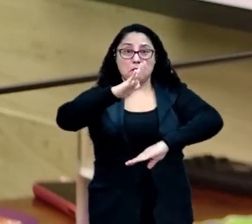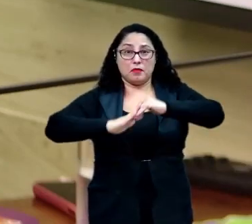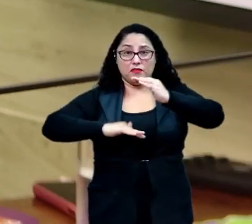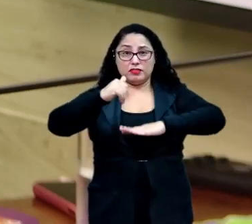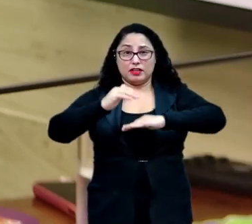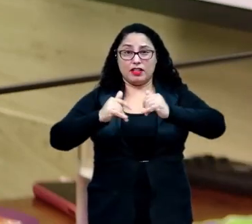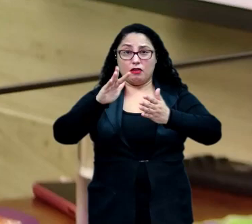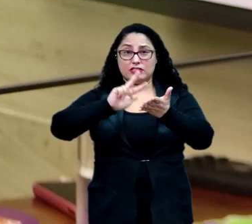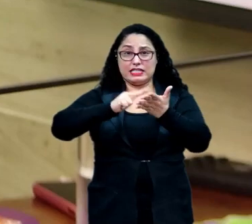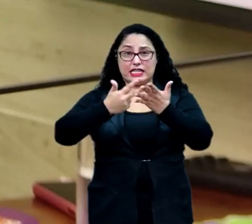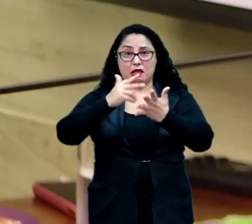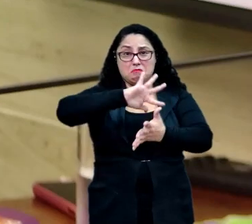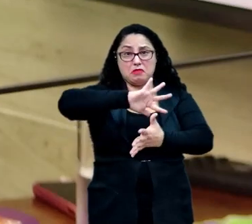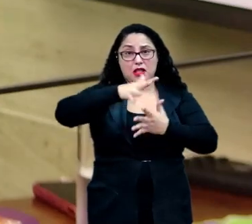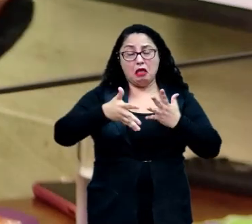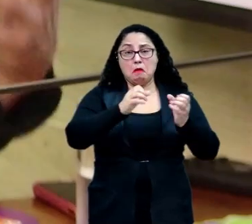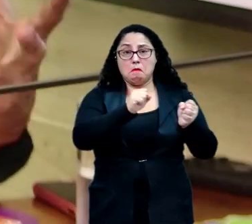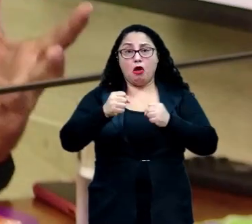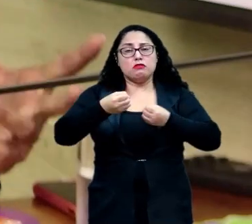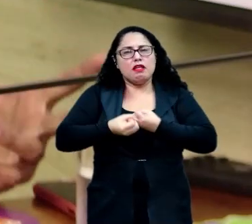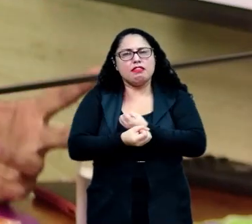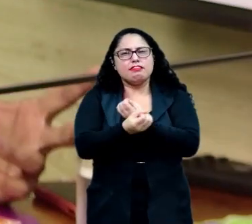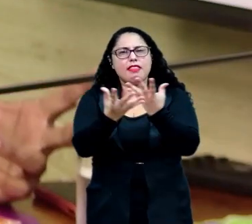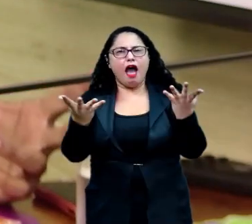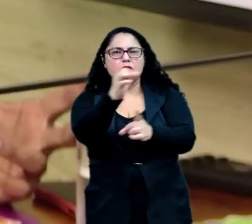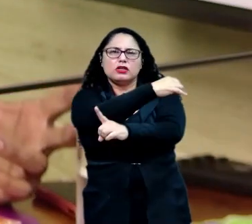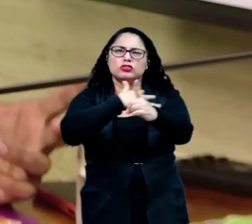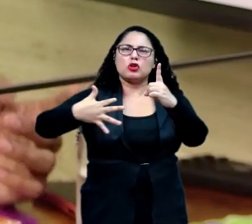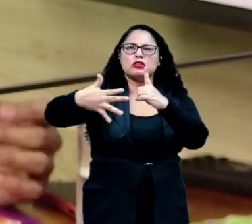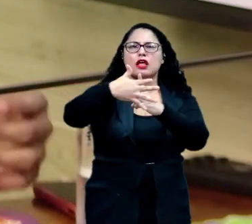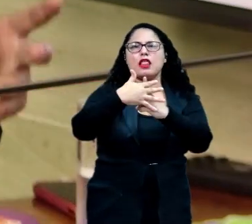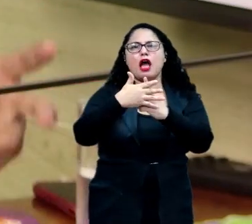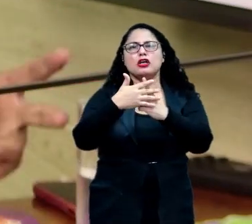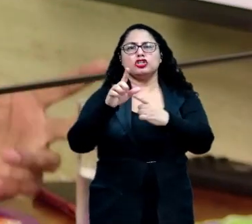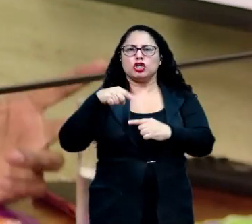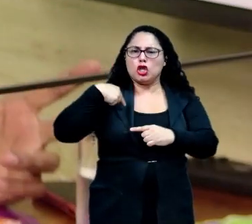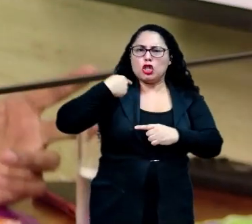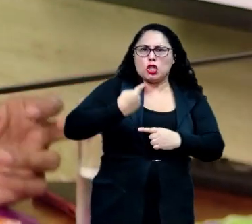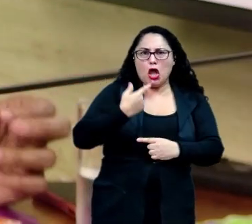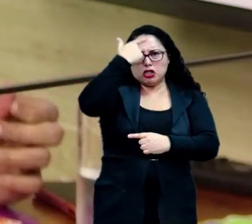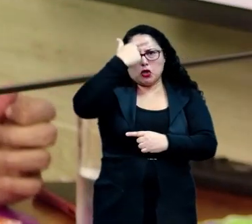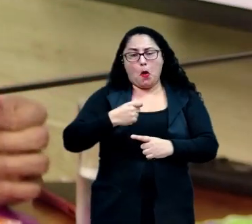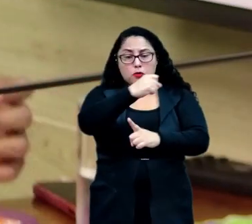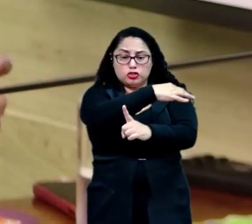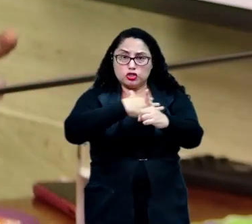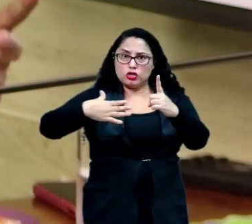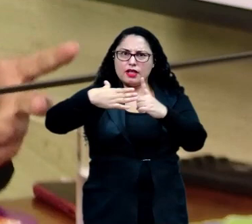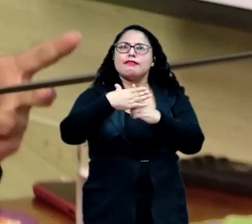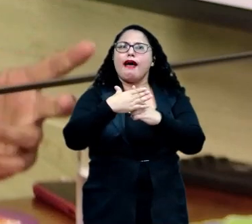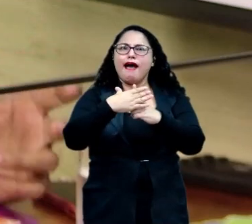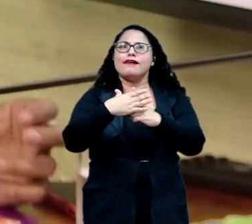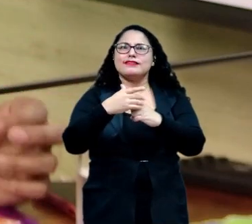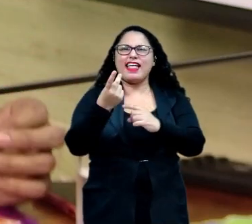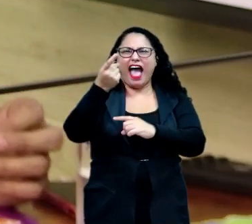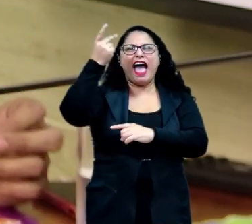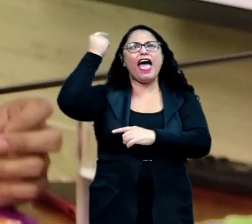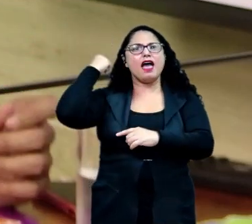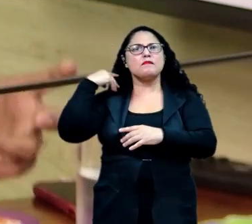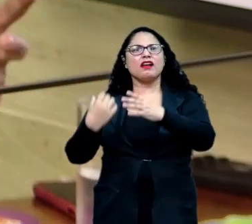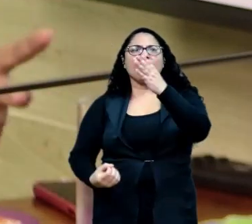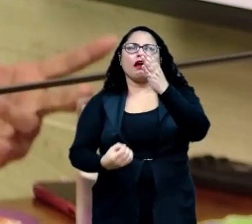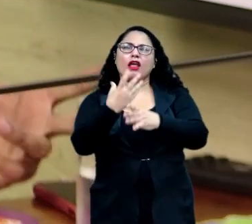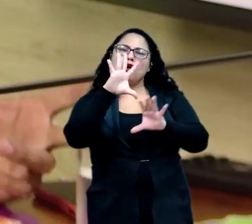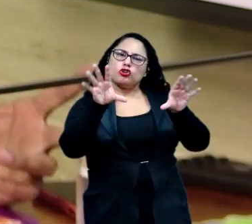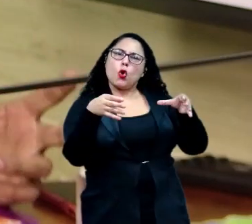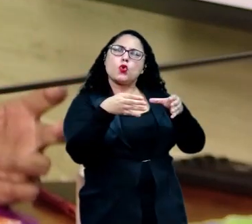está aí hoje podendo entregar para a sociedade uma coisa que a gente, como sociedade civil, na época fez, porque